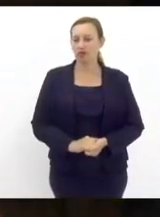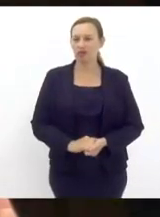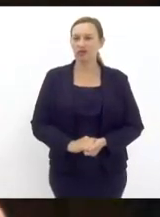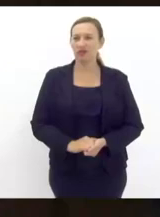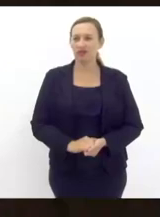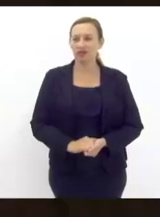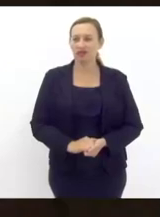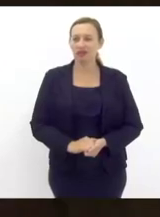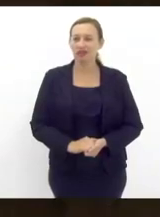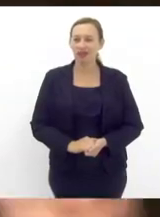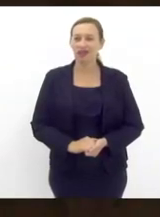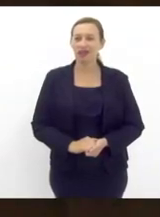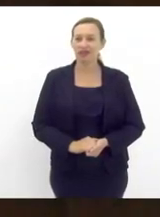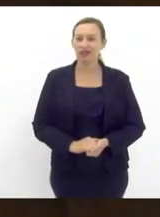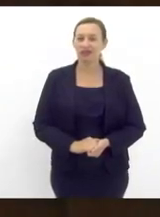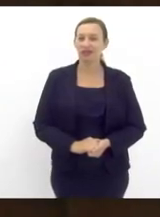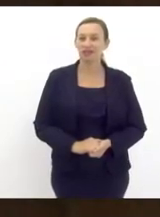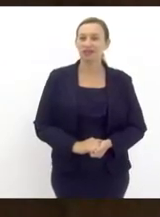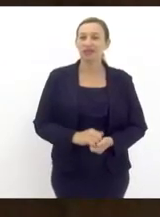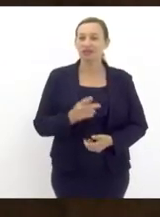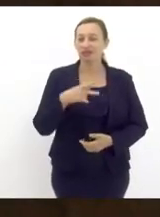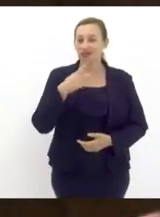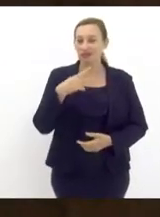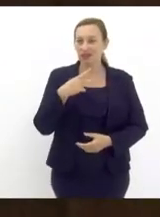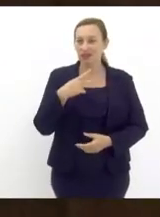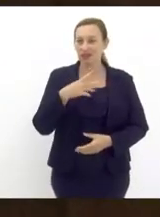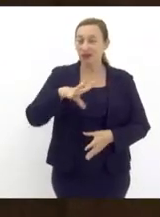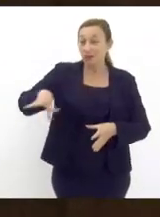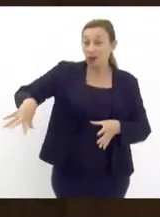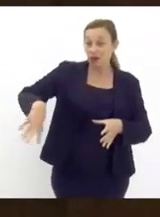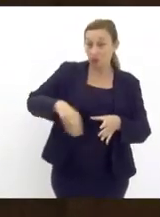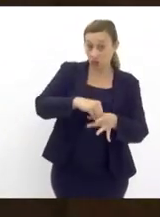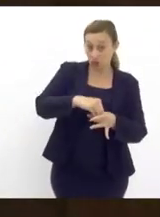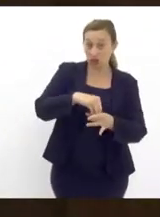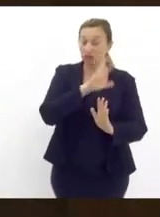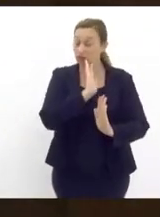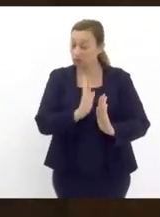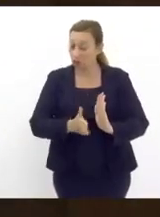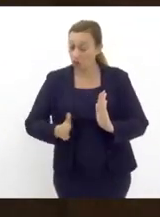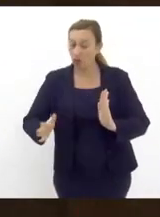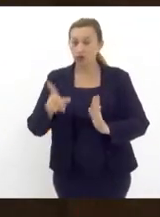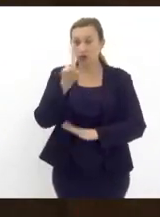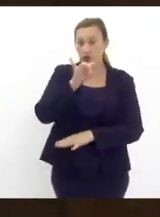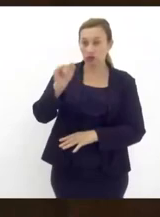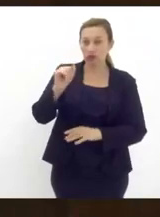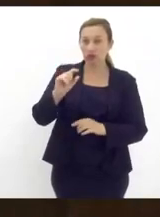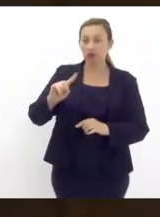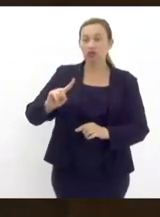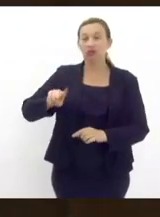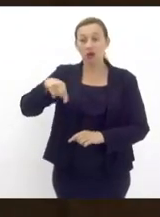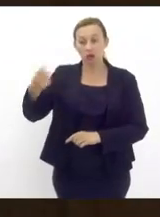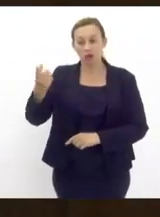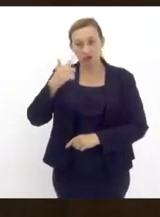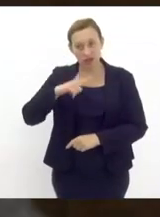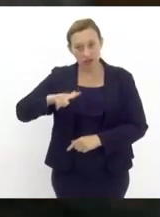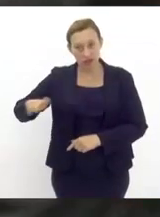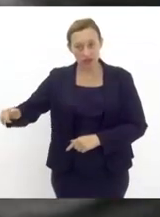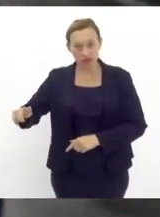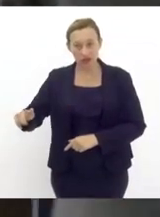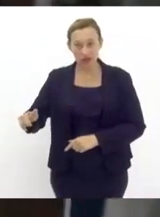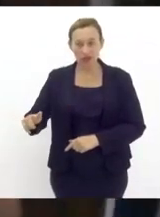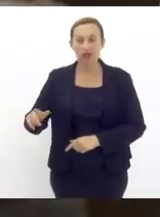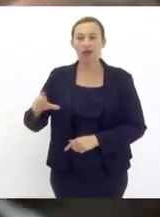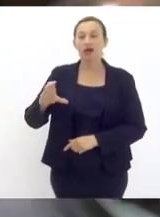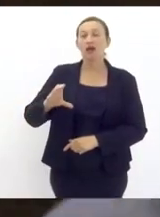diversas vezes aqui na casa para incluir na ordem do dia da semana que vem de Presidente